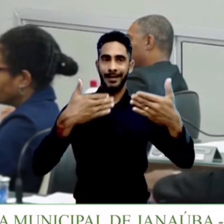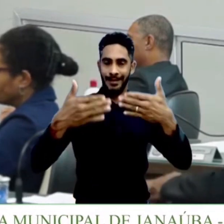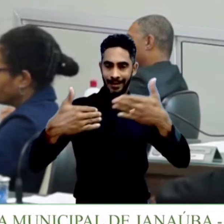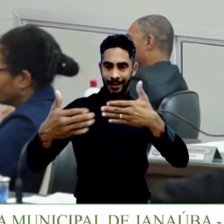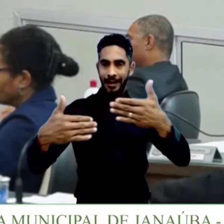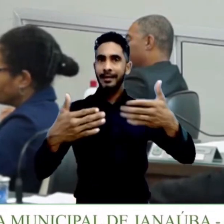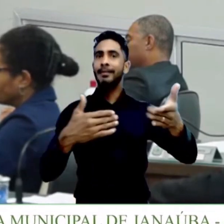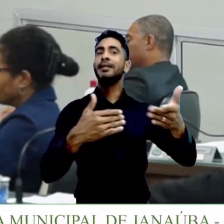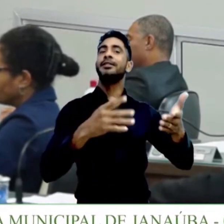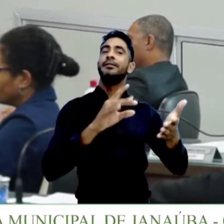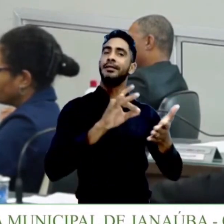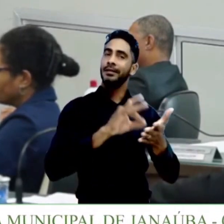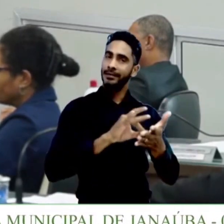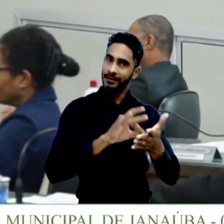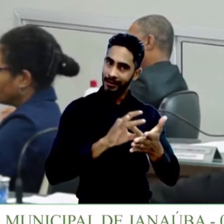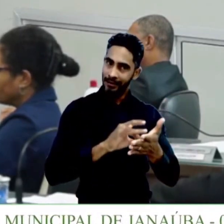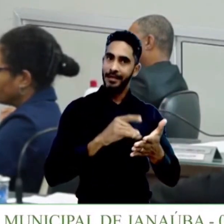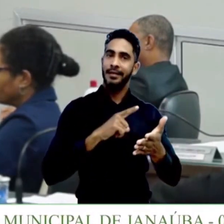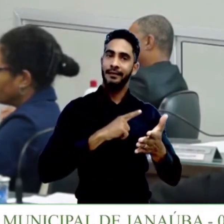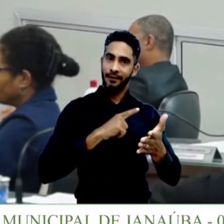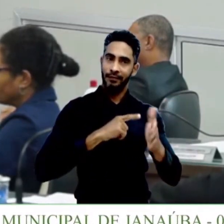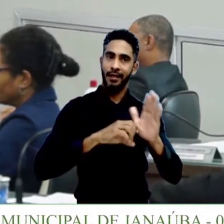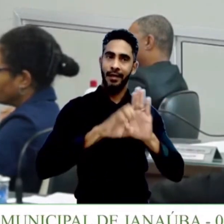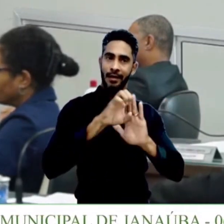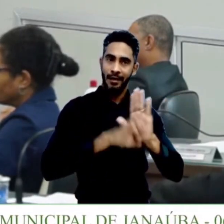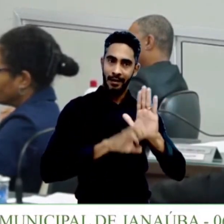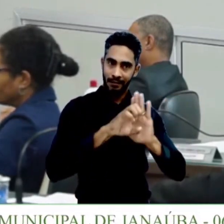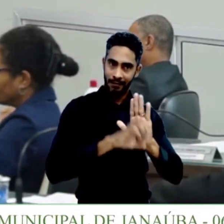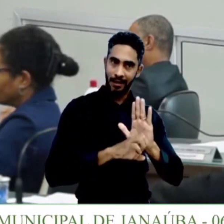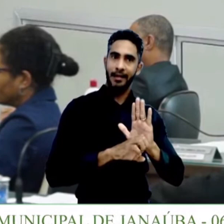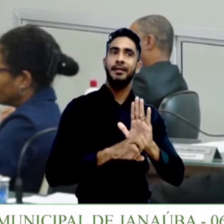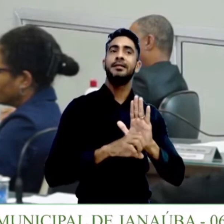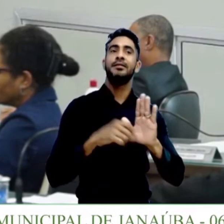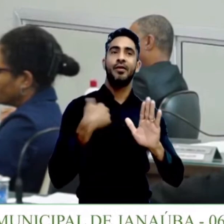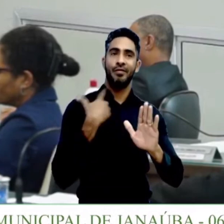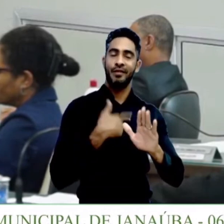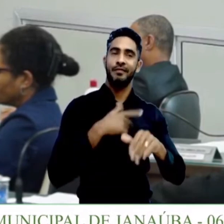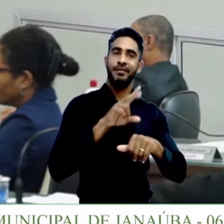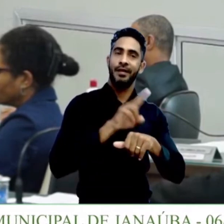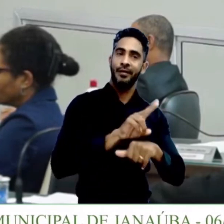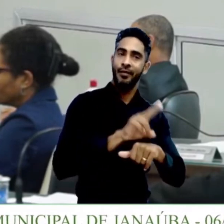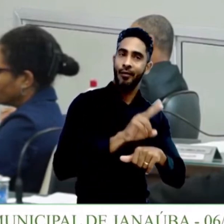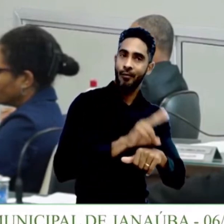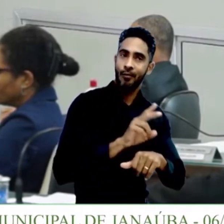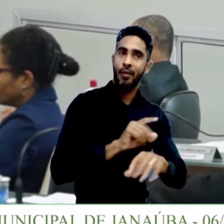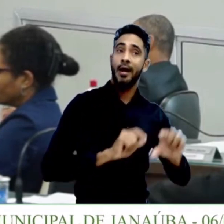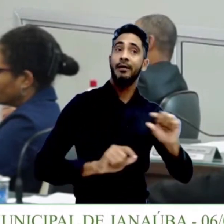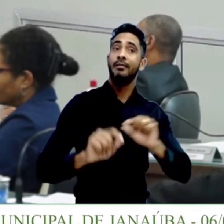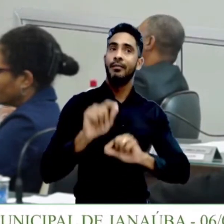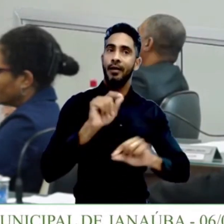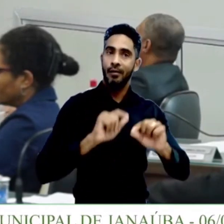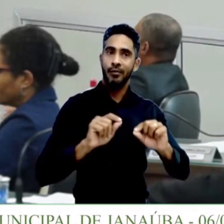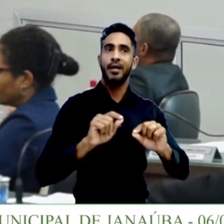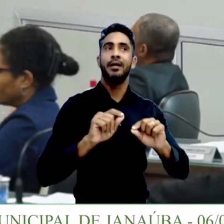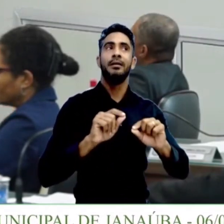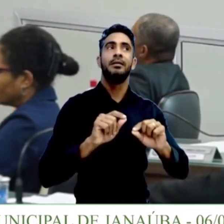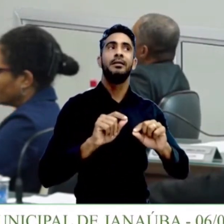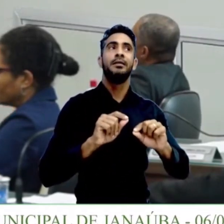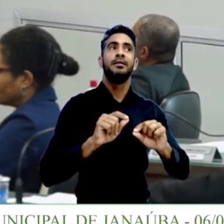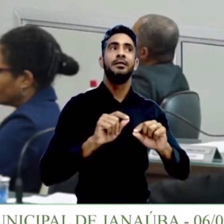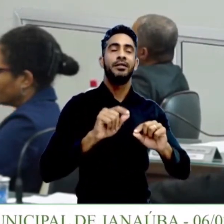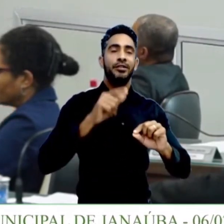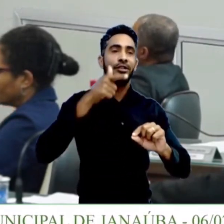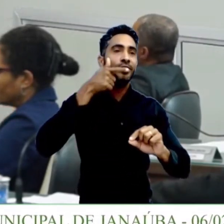com certeza vão vir emendas, né? E a gente vai zelar para que chegue, aproxime